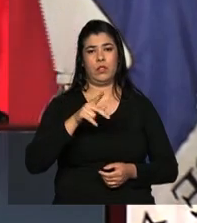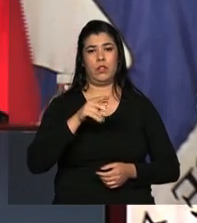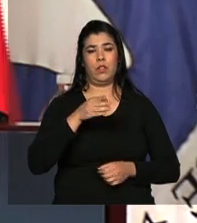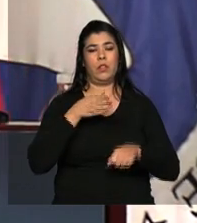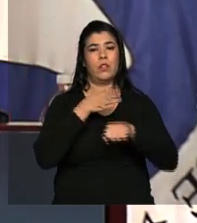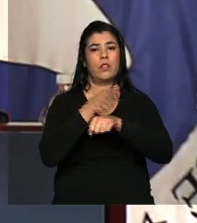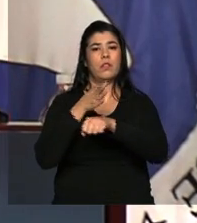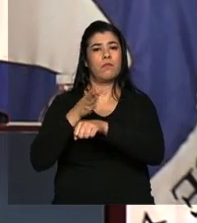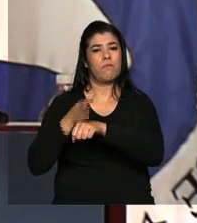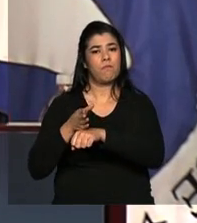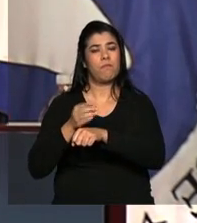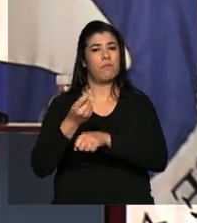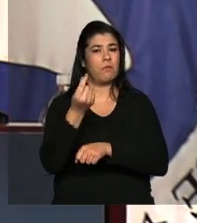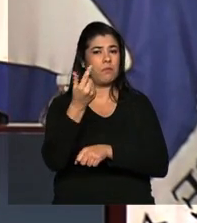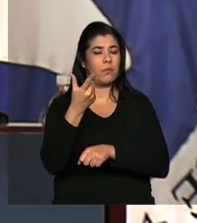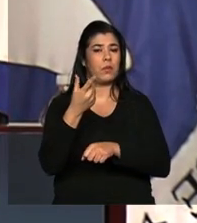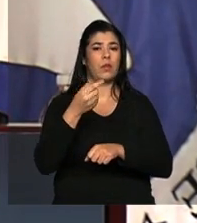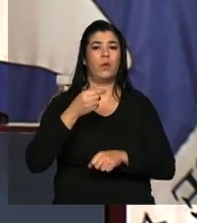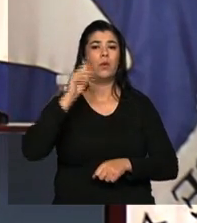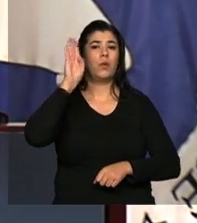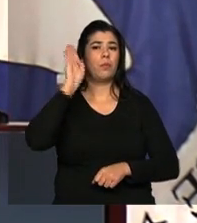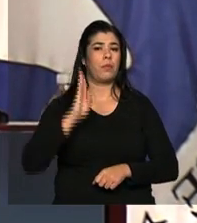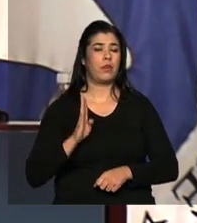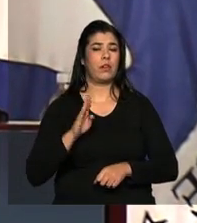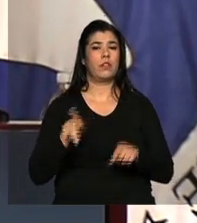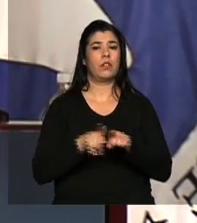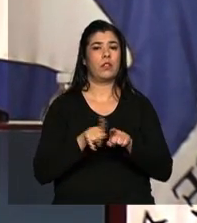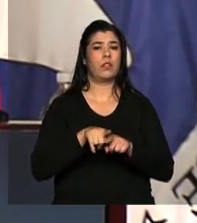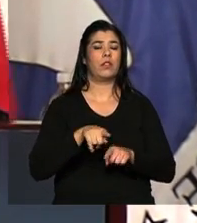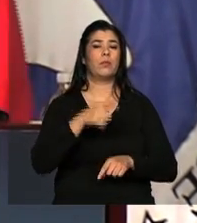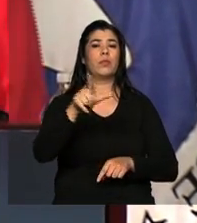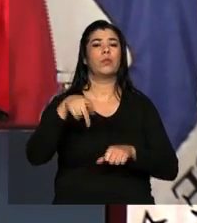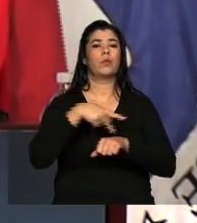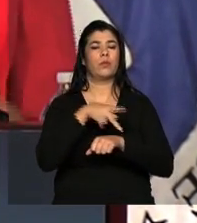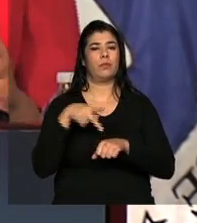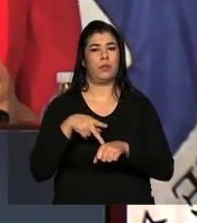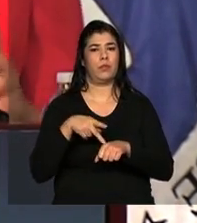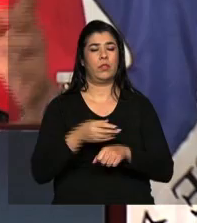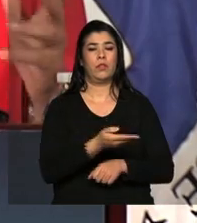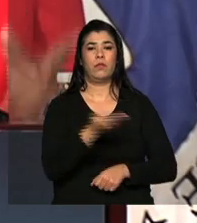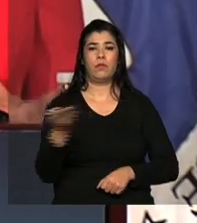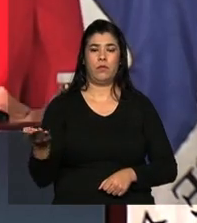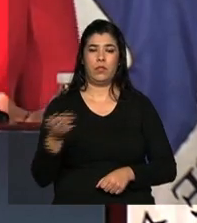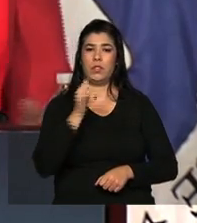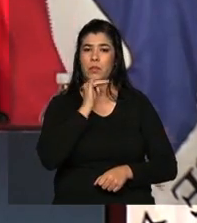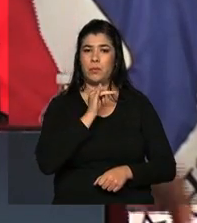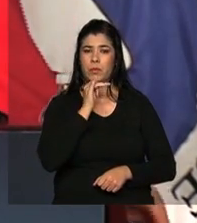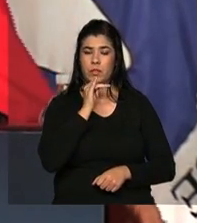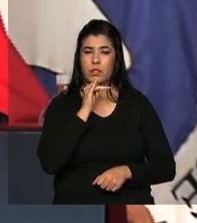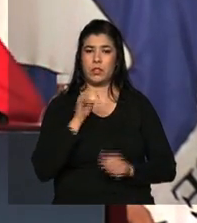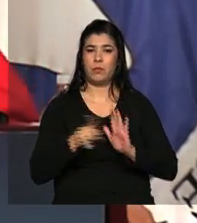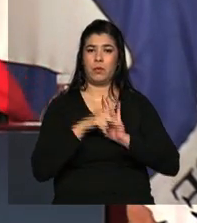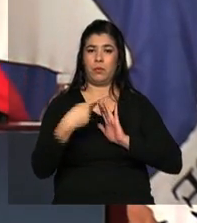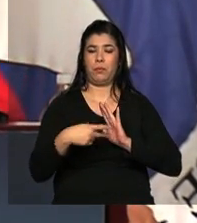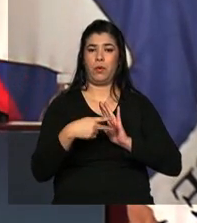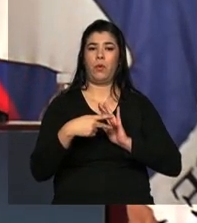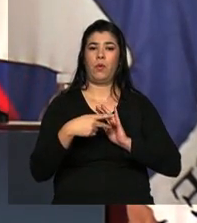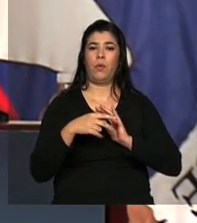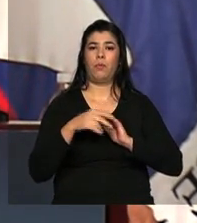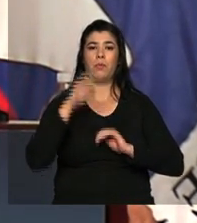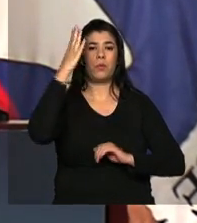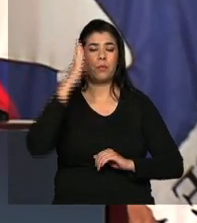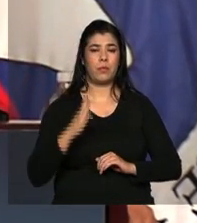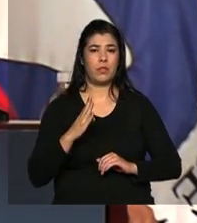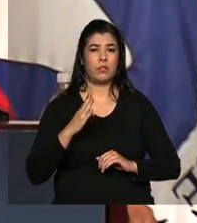brasileiros e para investidores estrangeiros, para investidores, portanto, nacionais, que lá estão,